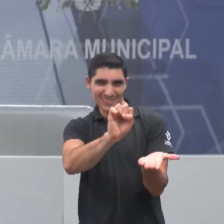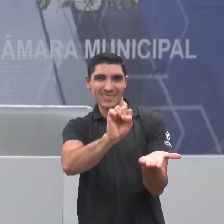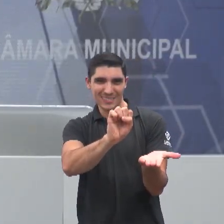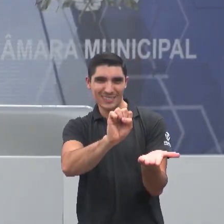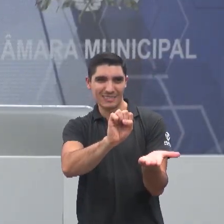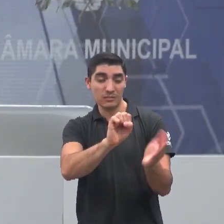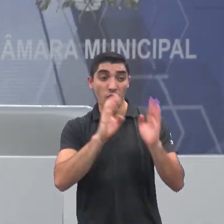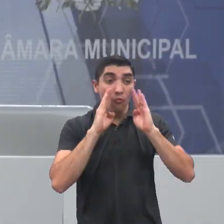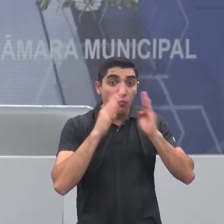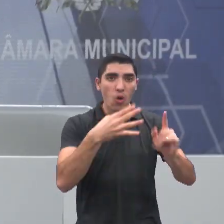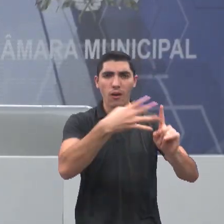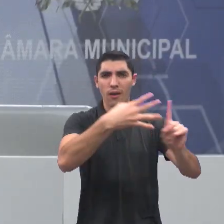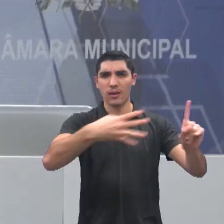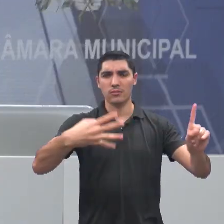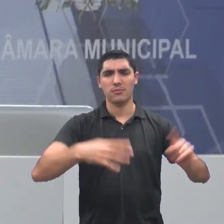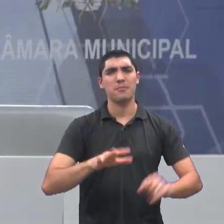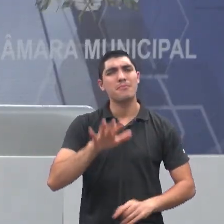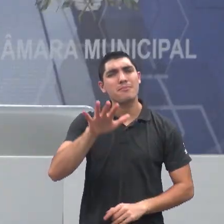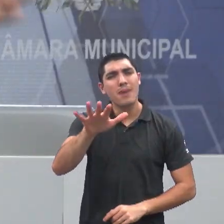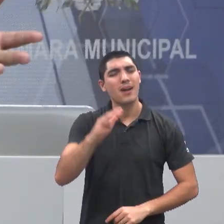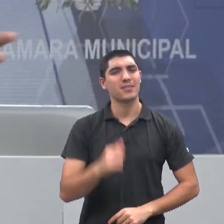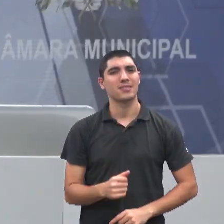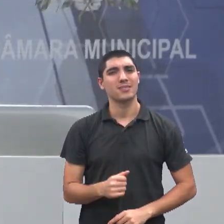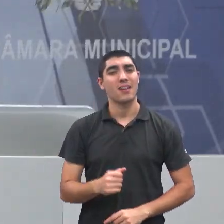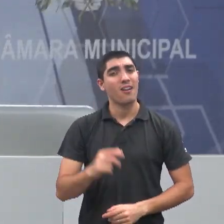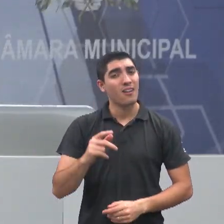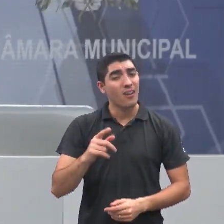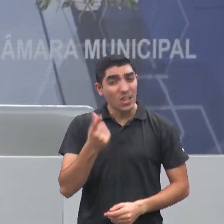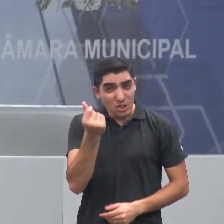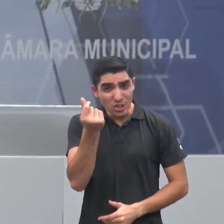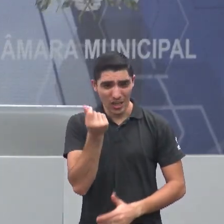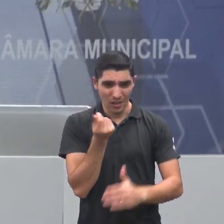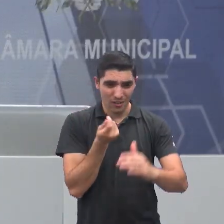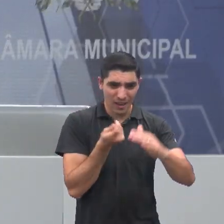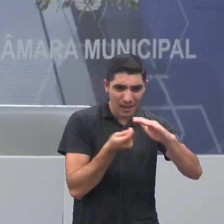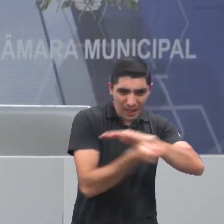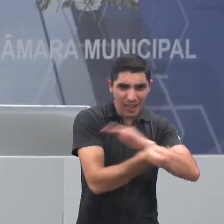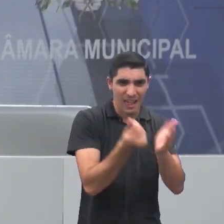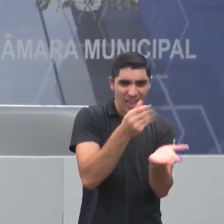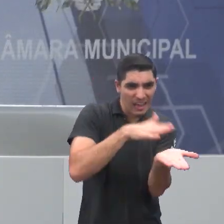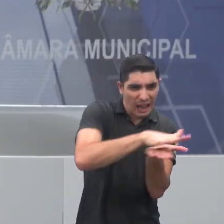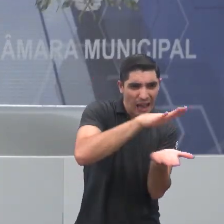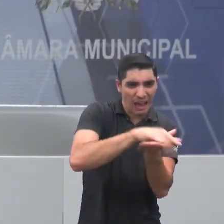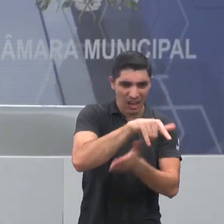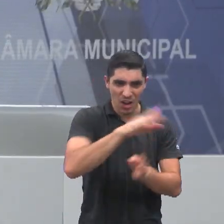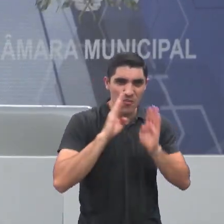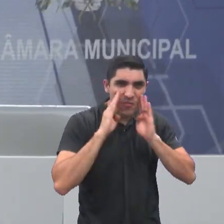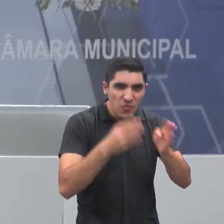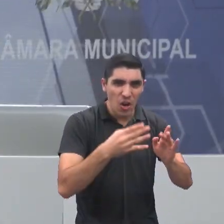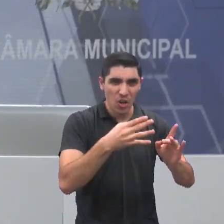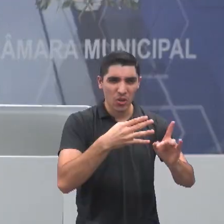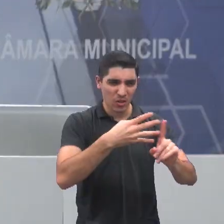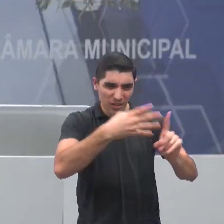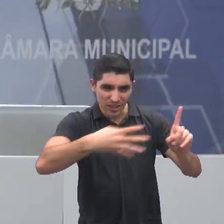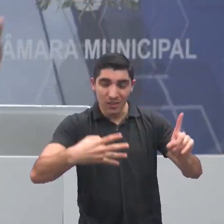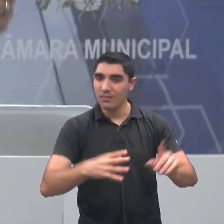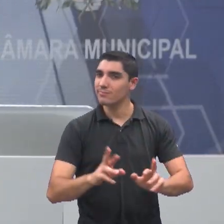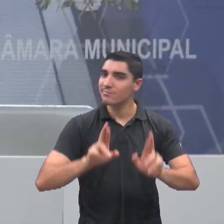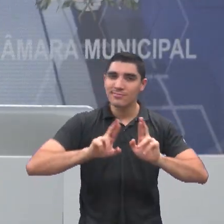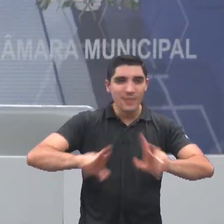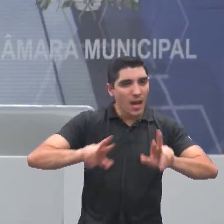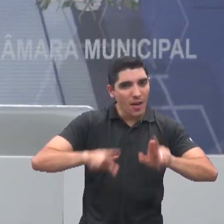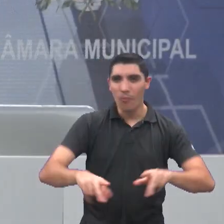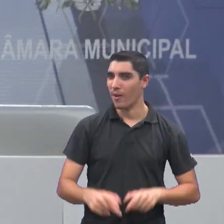verdade. Porque não foram milhões gastos, eu expliquei naquela sessão. Eu vim à sessão, ainda pedi para colocar a